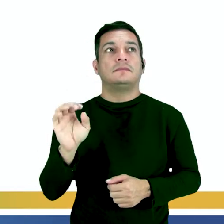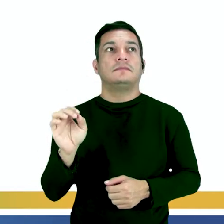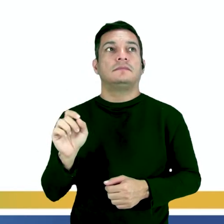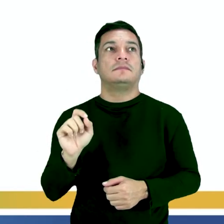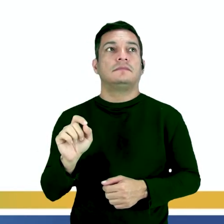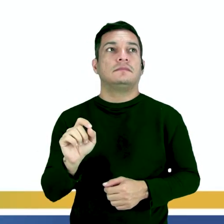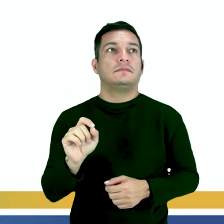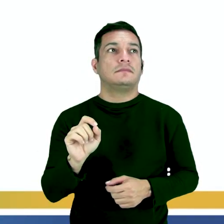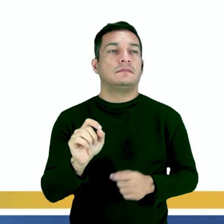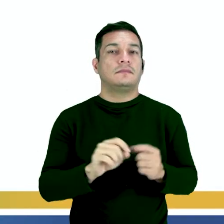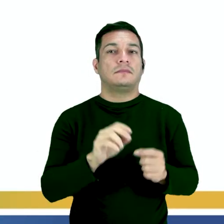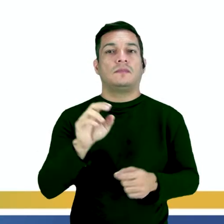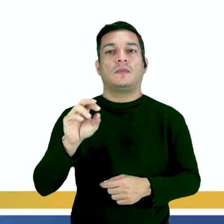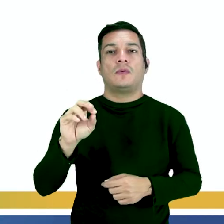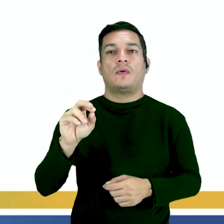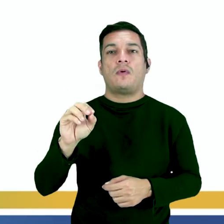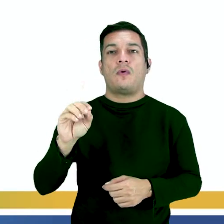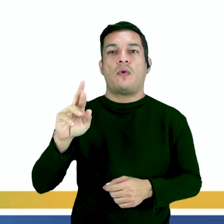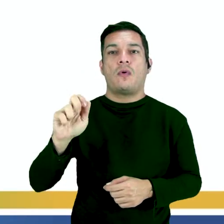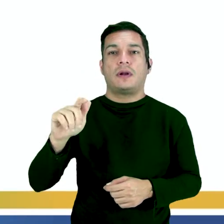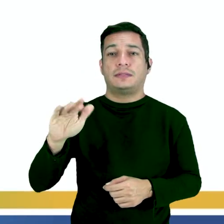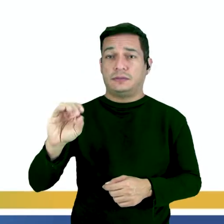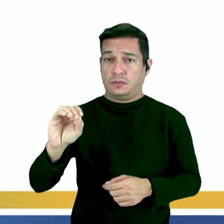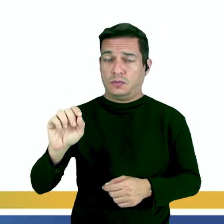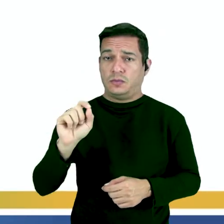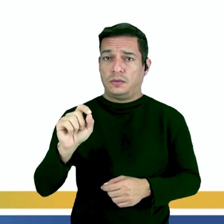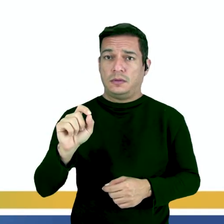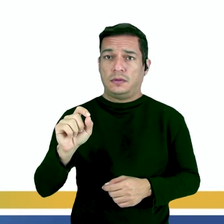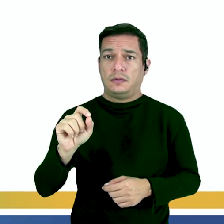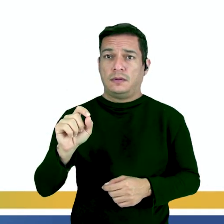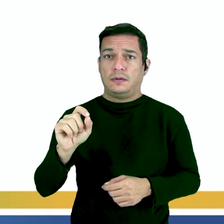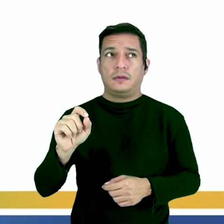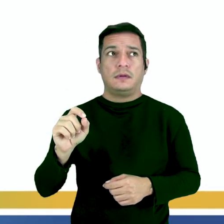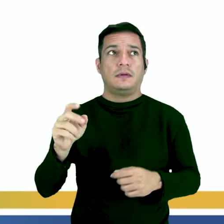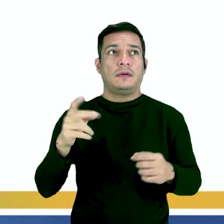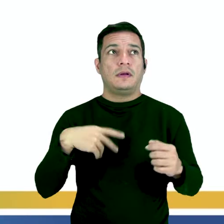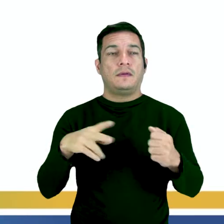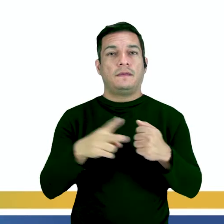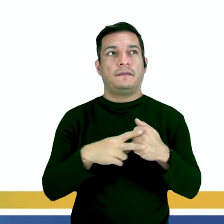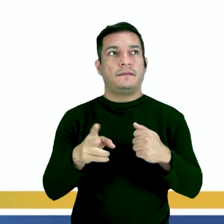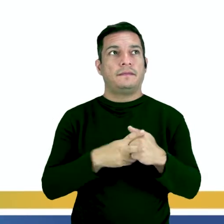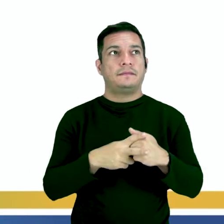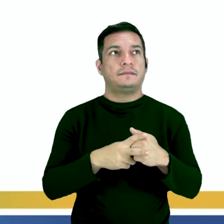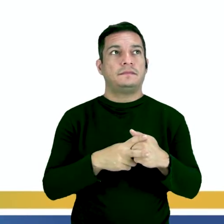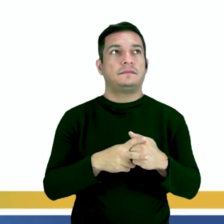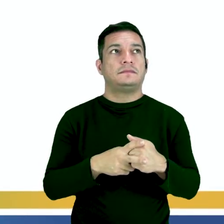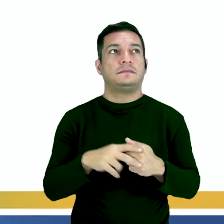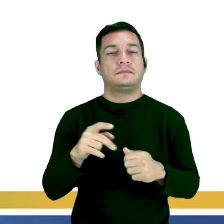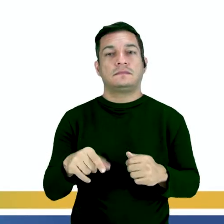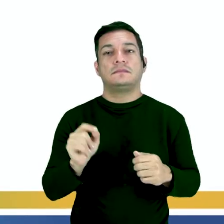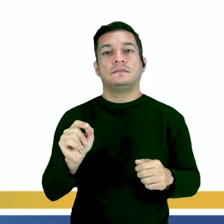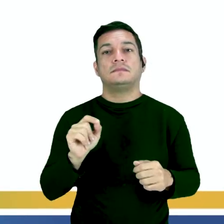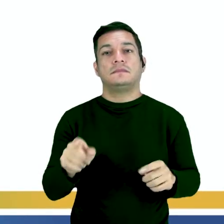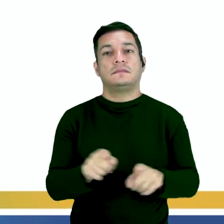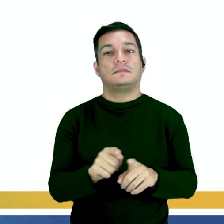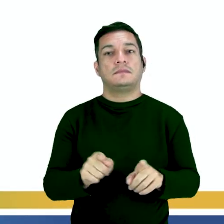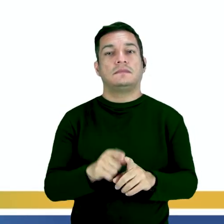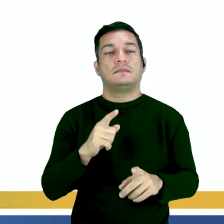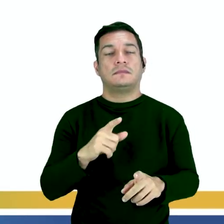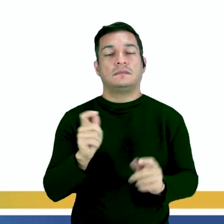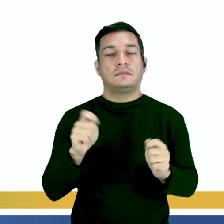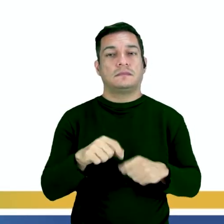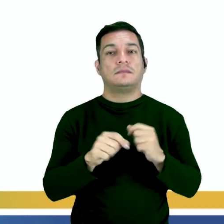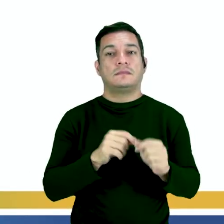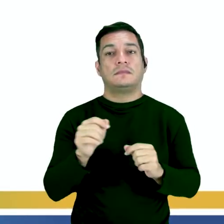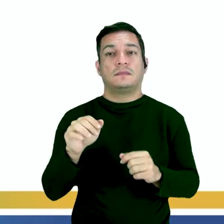o que é uma oração? A oração, ela é o verbo, tá bom? Uma locução verbal também equivale aí a